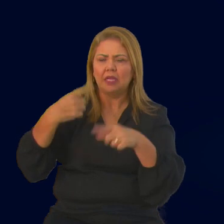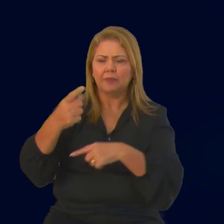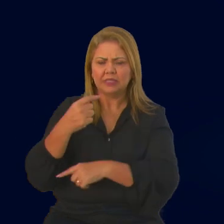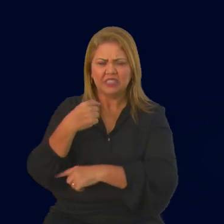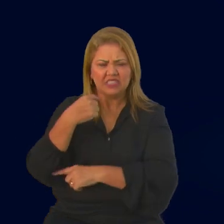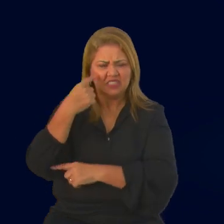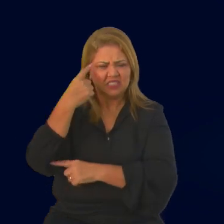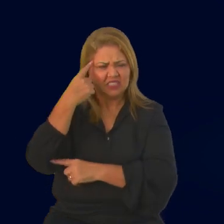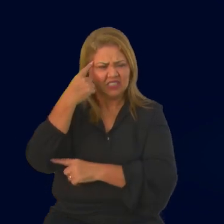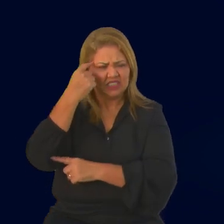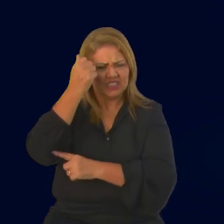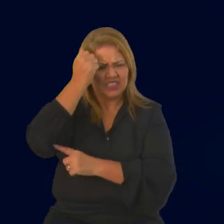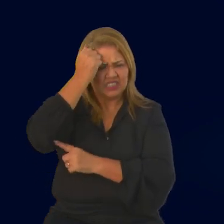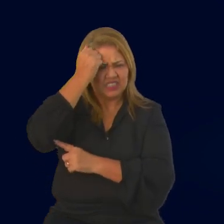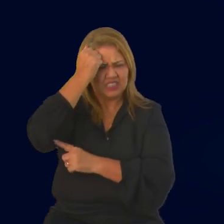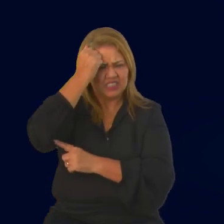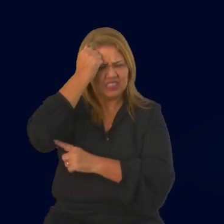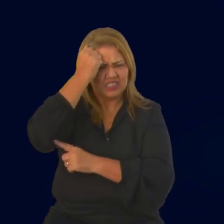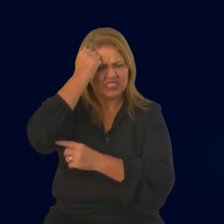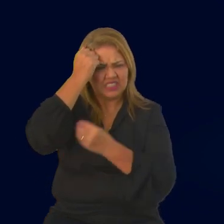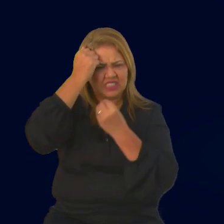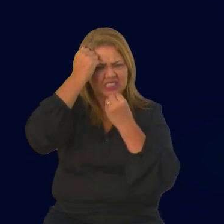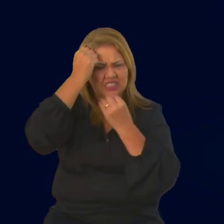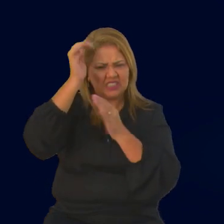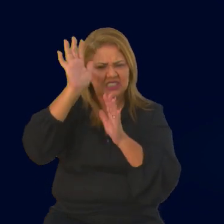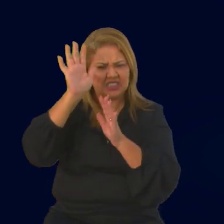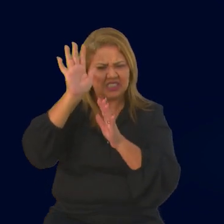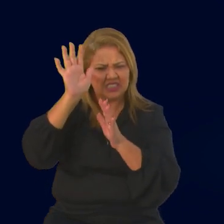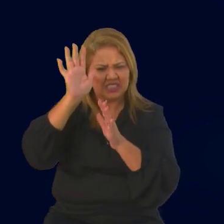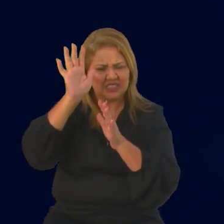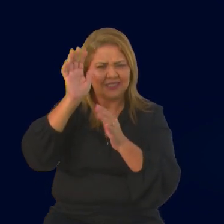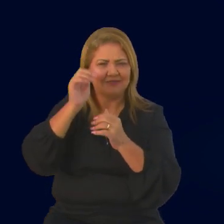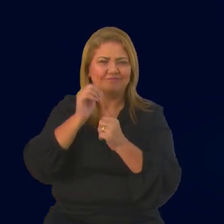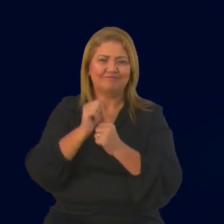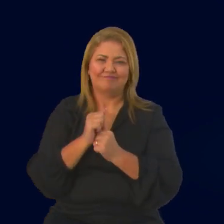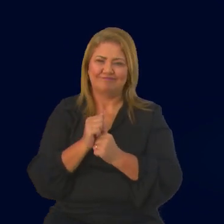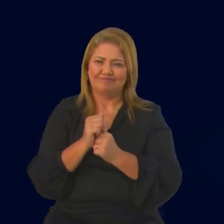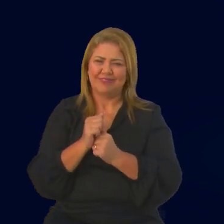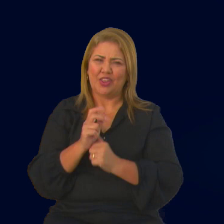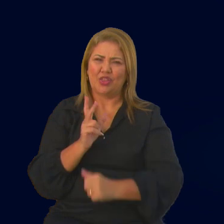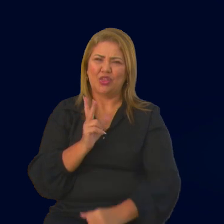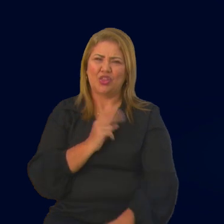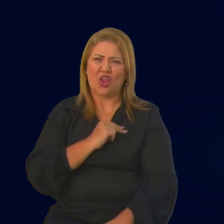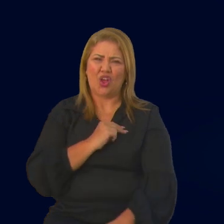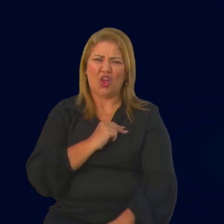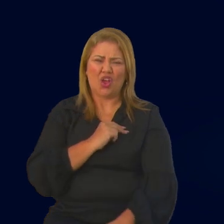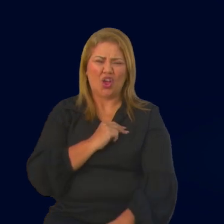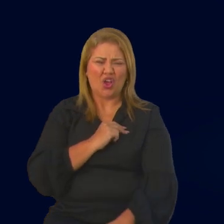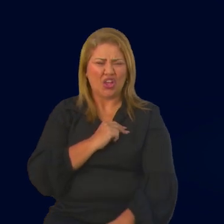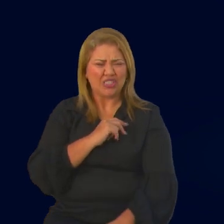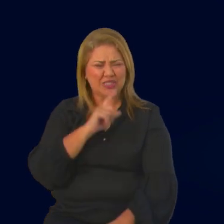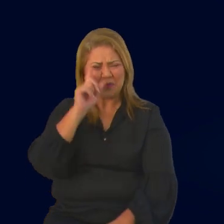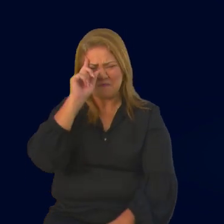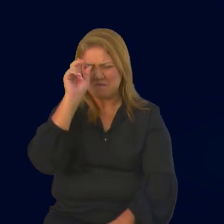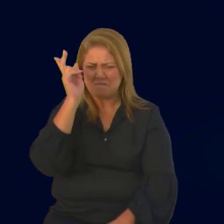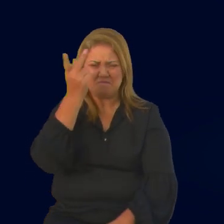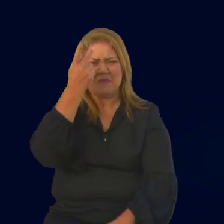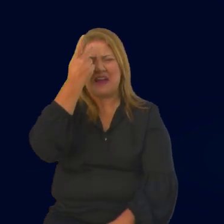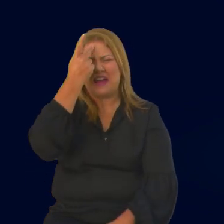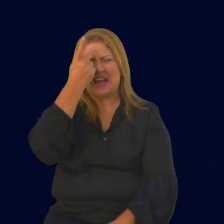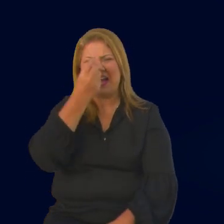Ou quem nunca? E aí a gente diz assim, nossa, perdi a cabeça, por que, que eu falei